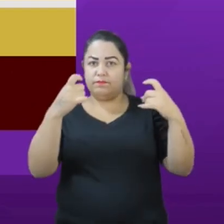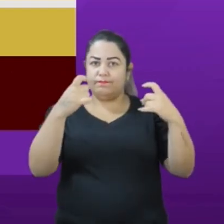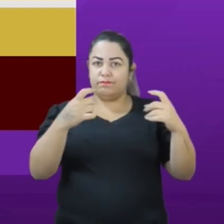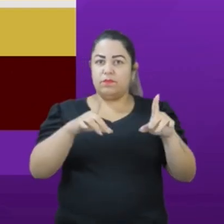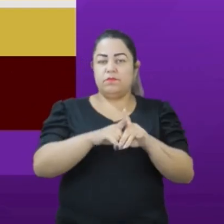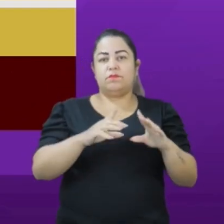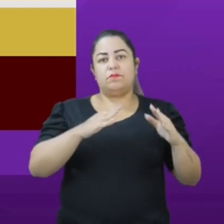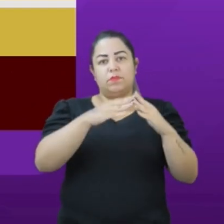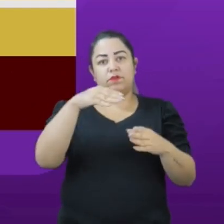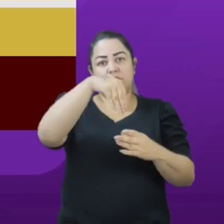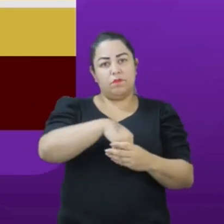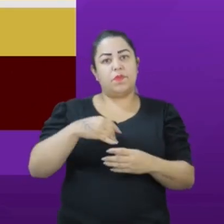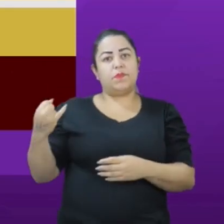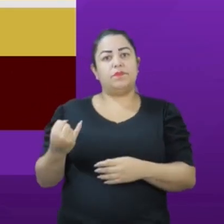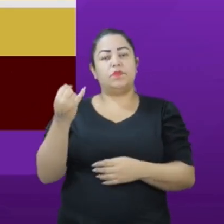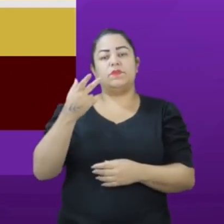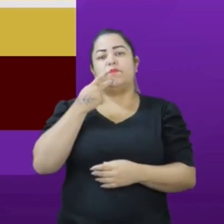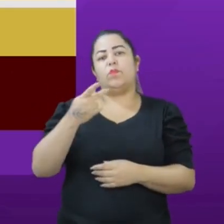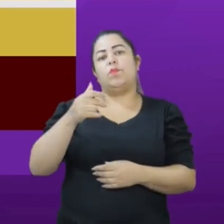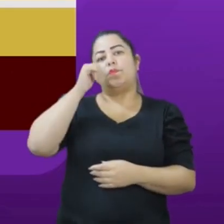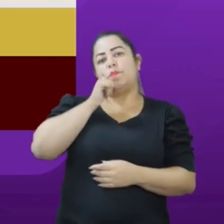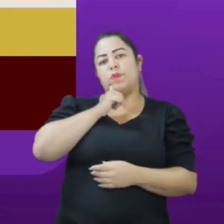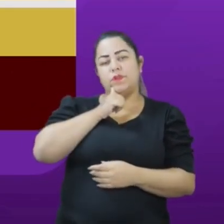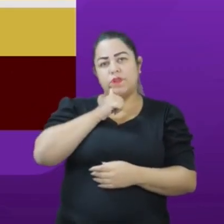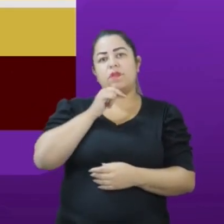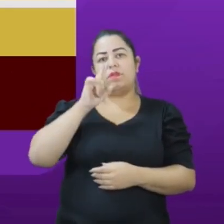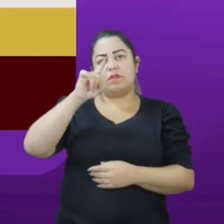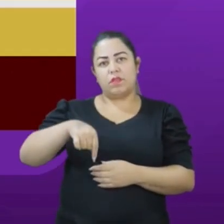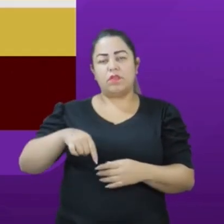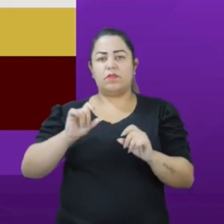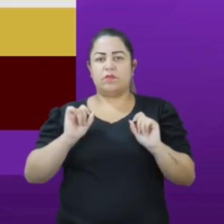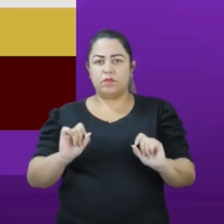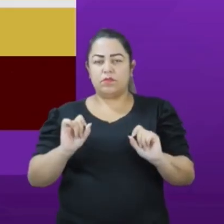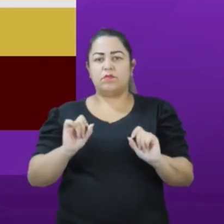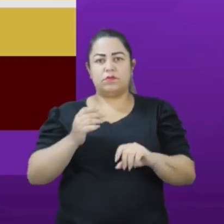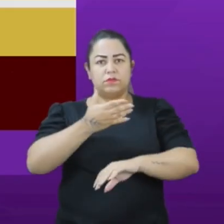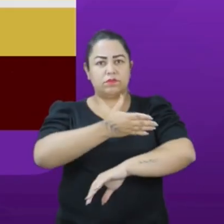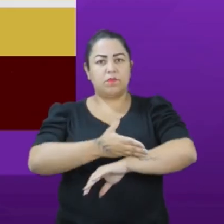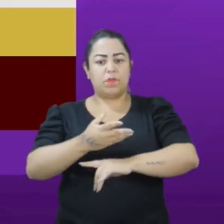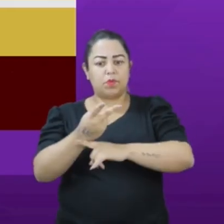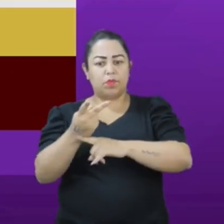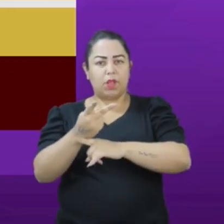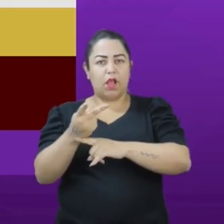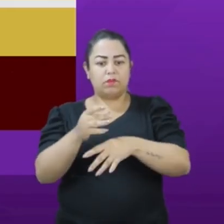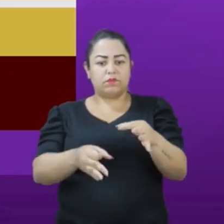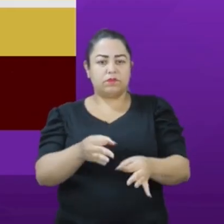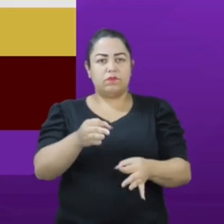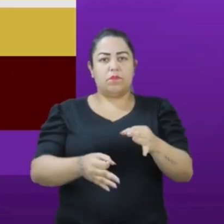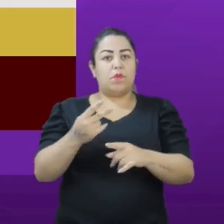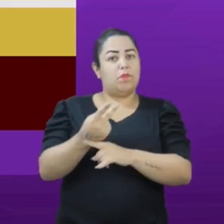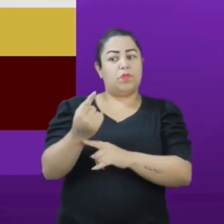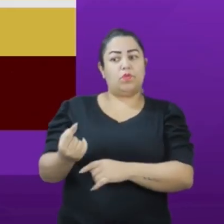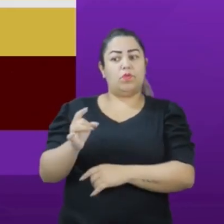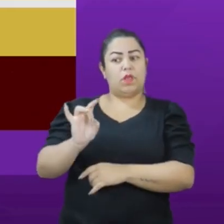Mas é importante a gente dizer que, obviamente, mulheres vítimas ou mulheres que procuram justiça não necessariamente vão procurar